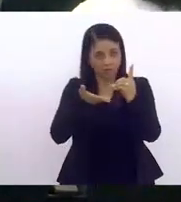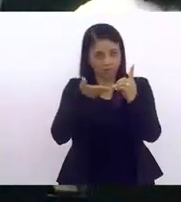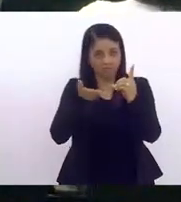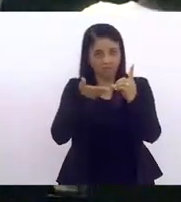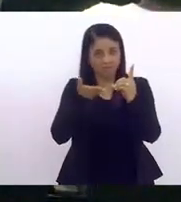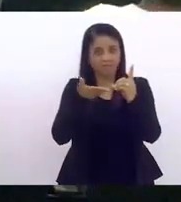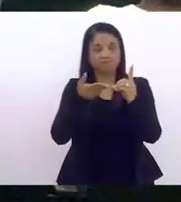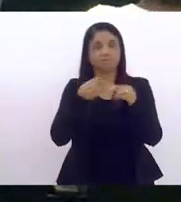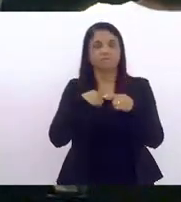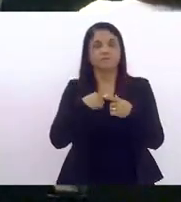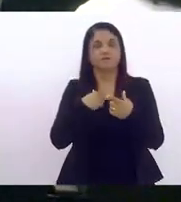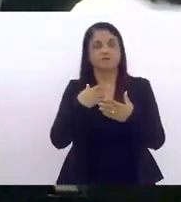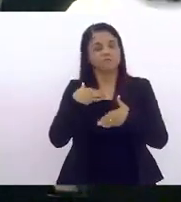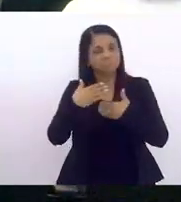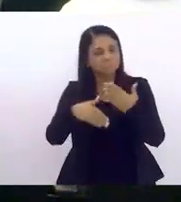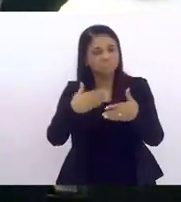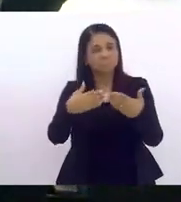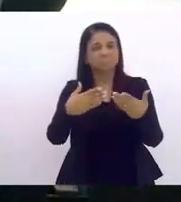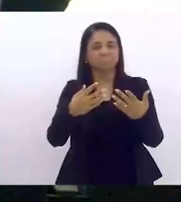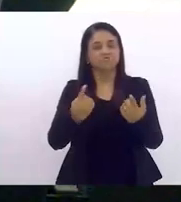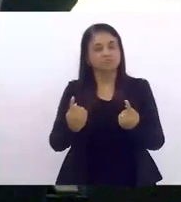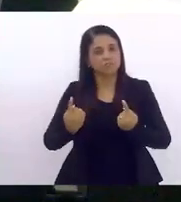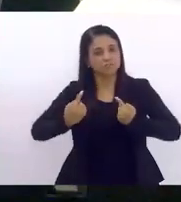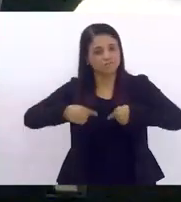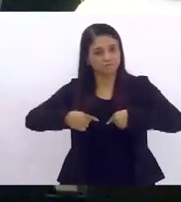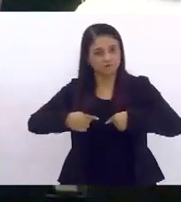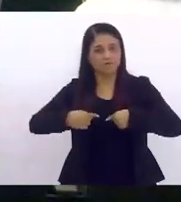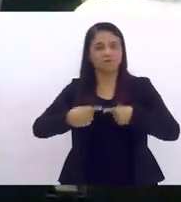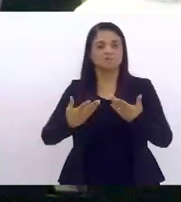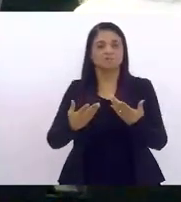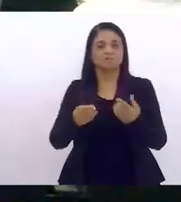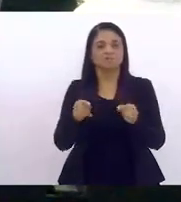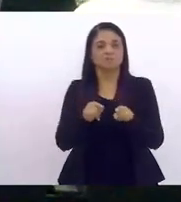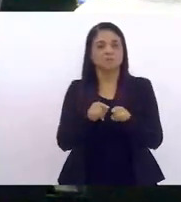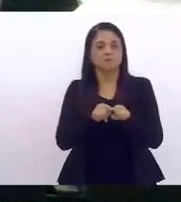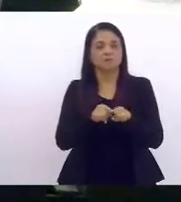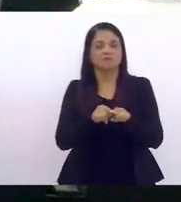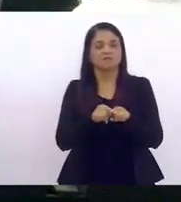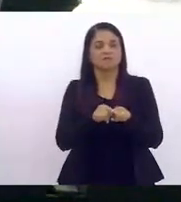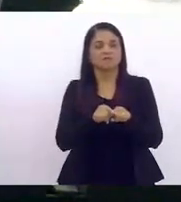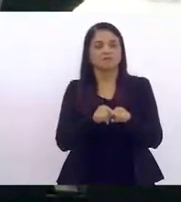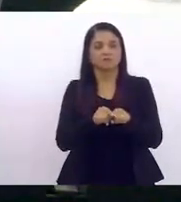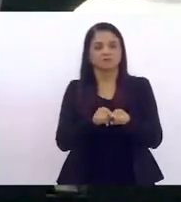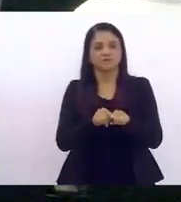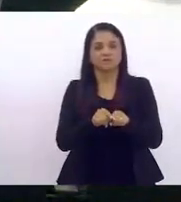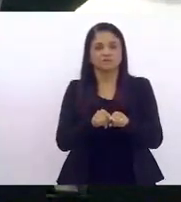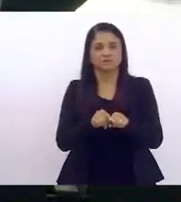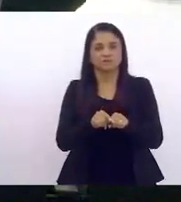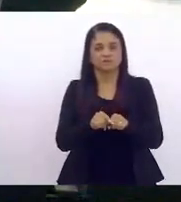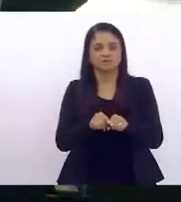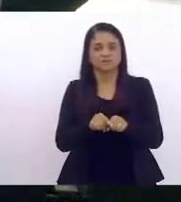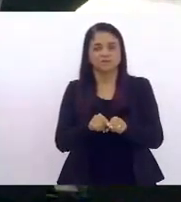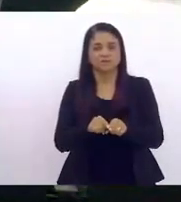Vamos comentar os avanços, os desafios, também vamos